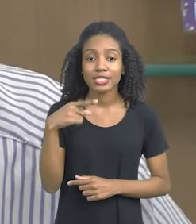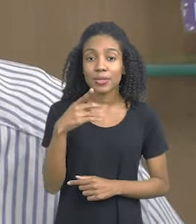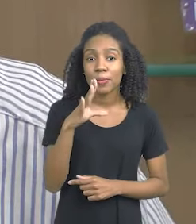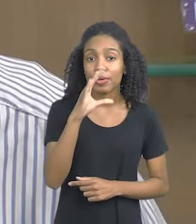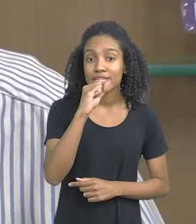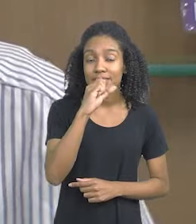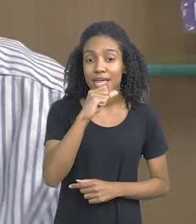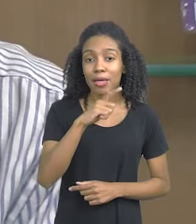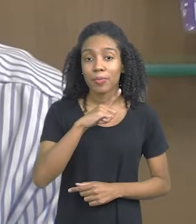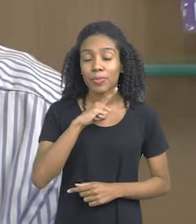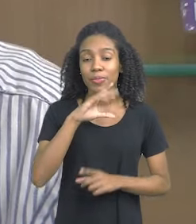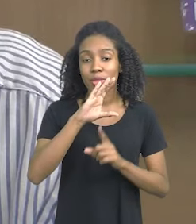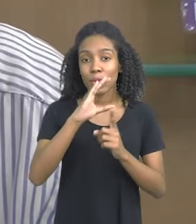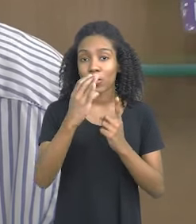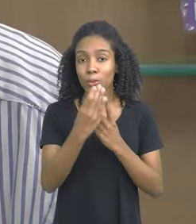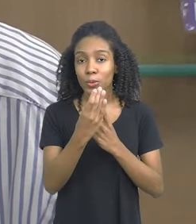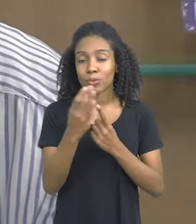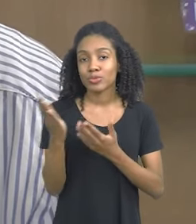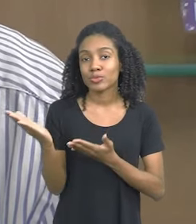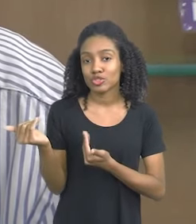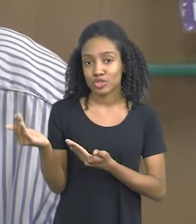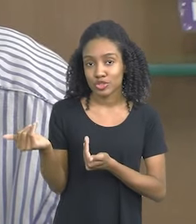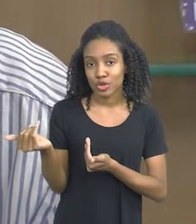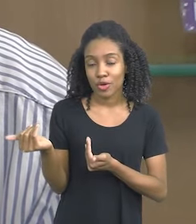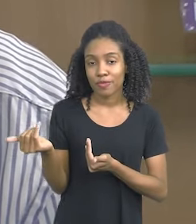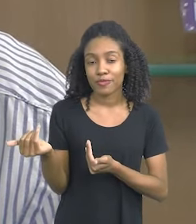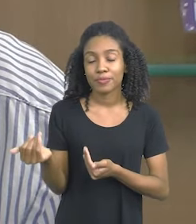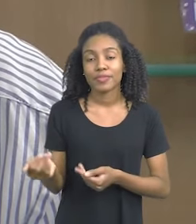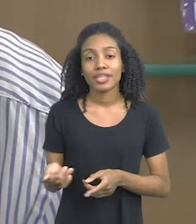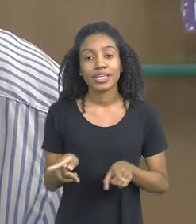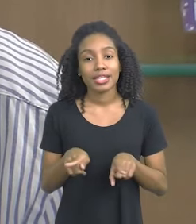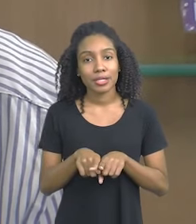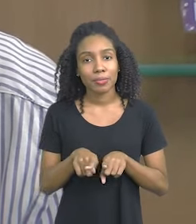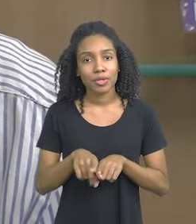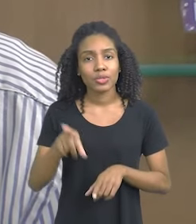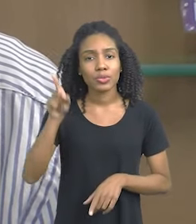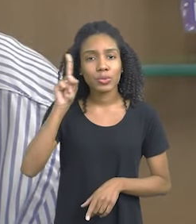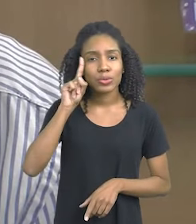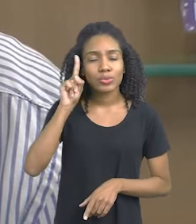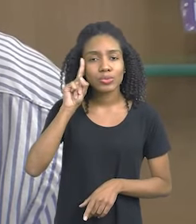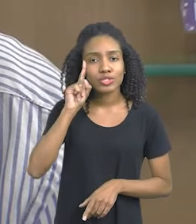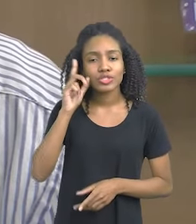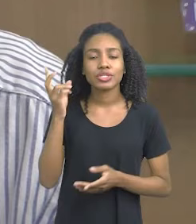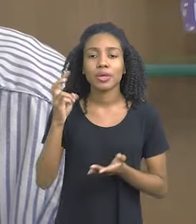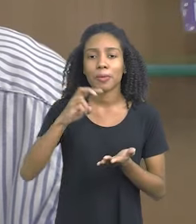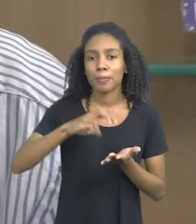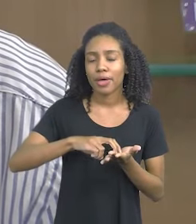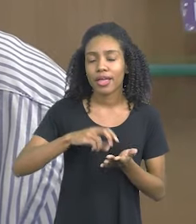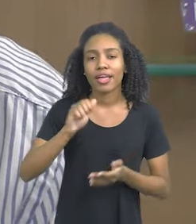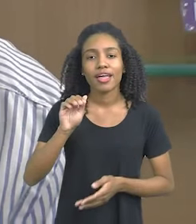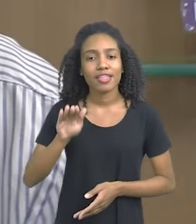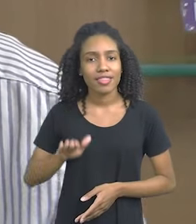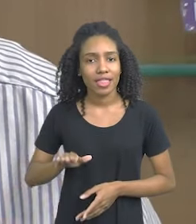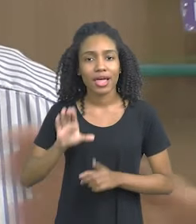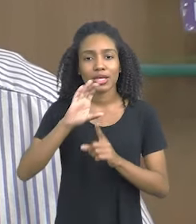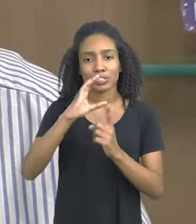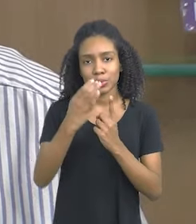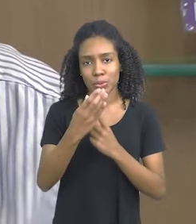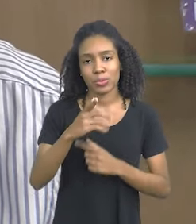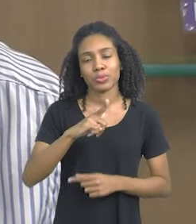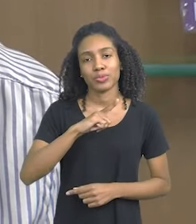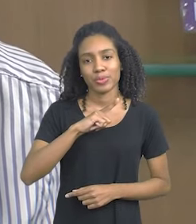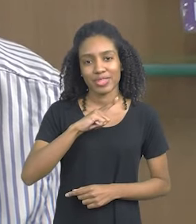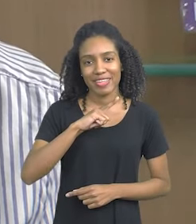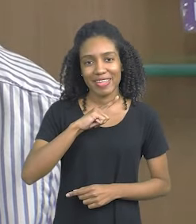em casa. E também temos reuniões todas as manhãs, às 9 da manhã, e todas as tardes, às 15 horas. E às